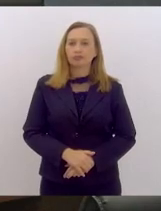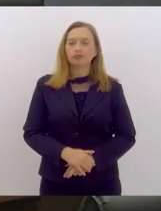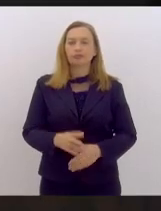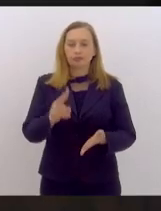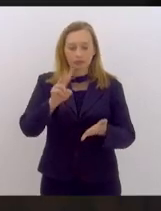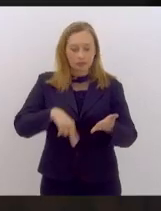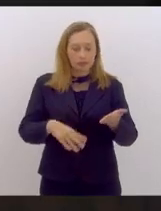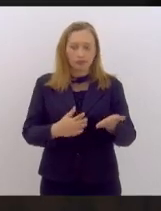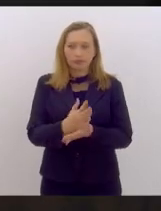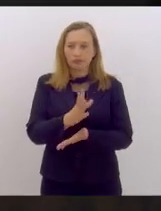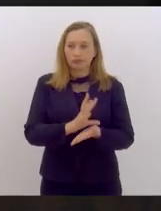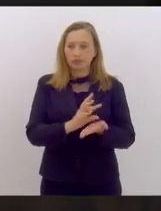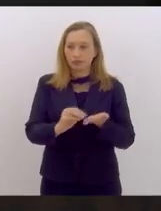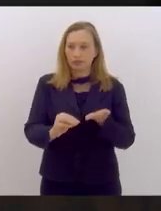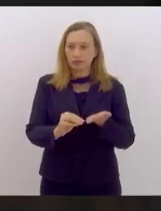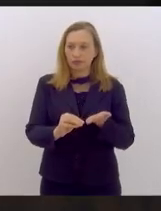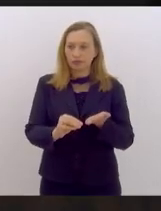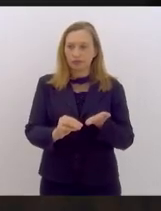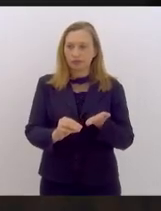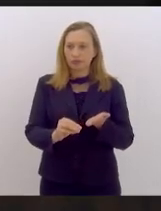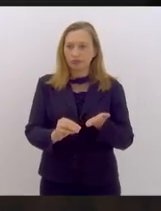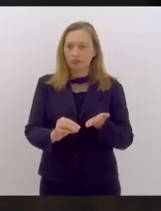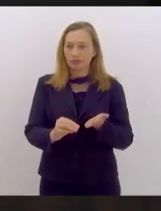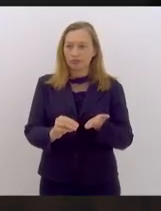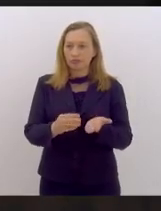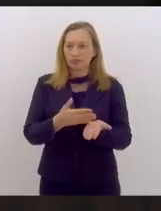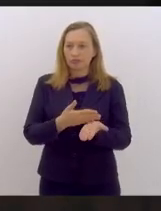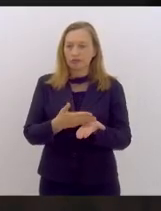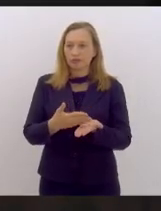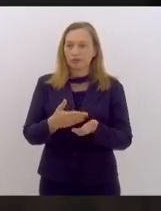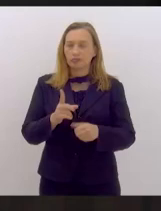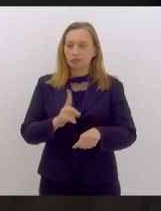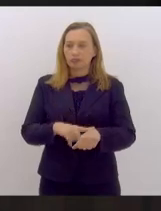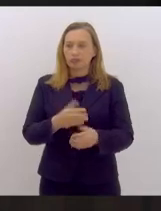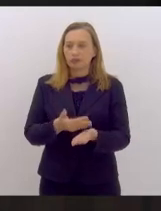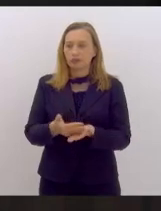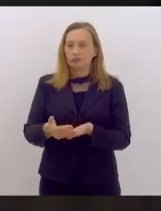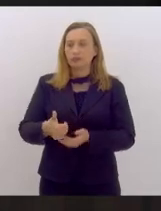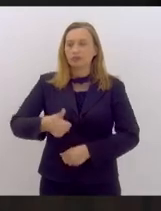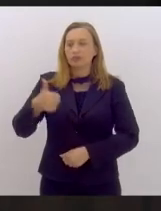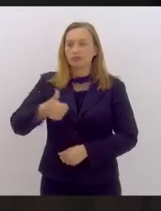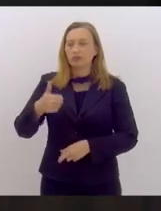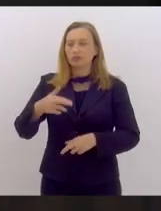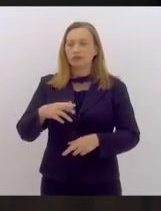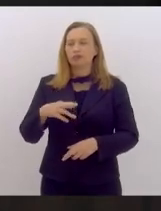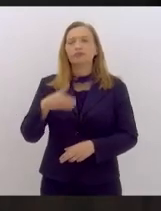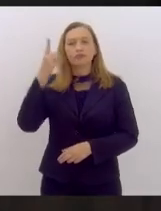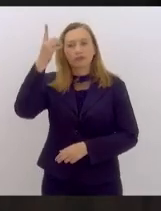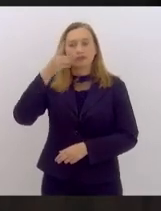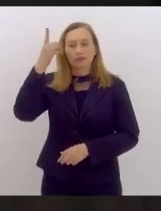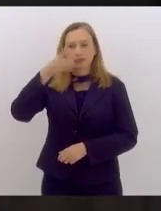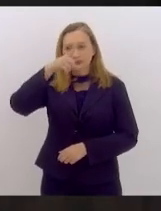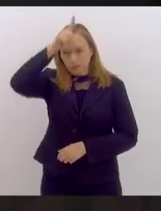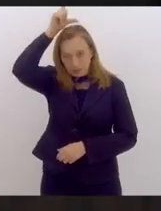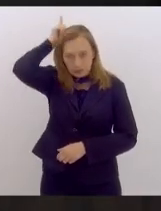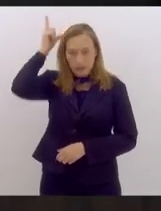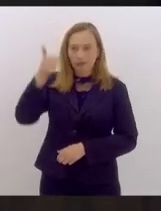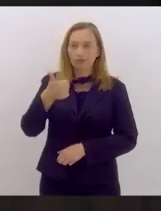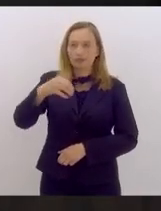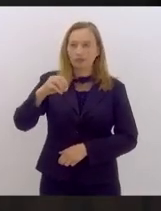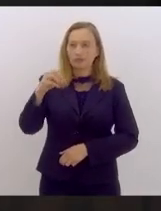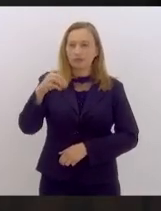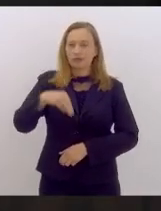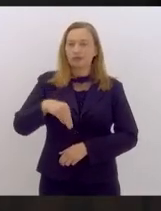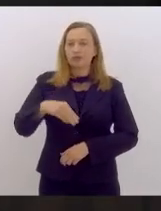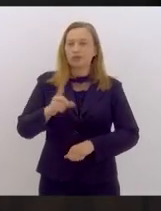lida e aprovada a ata passa seu expediente Inicial primeiro orador inscrito é o nome do deputado Luiz Paulo você